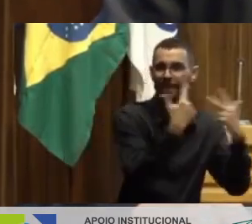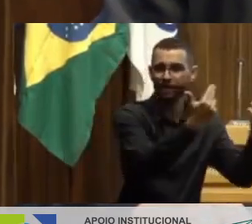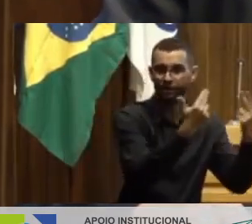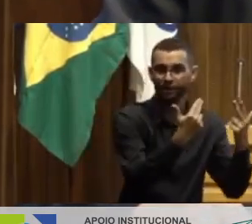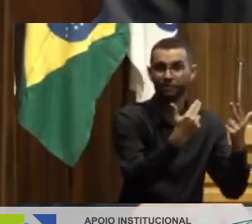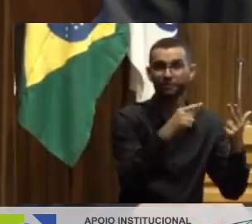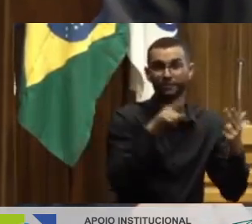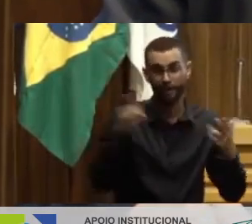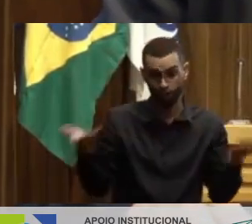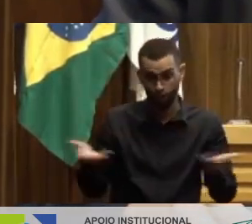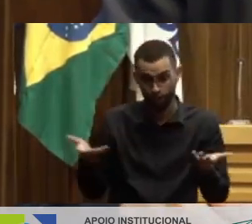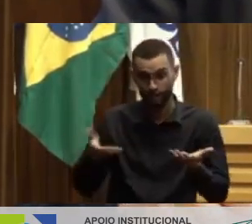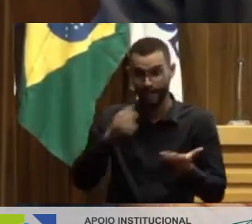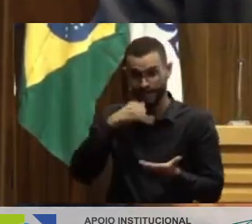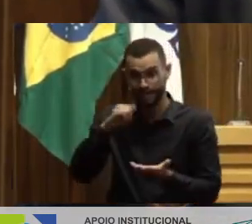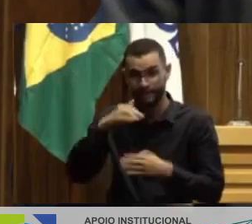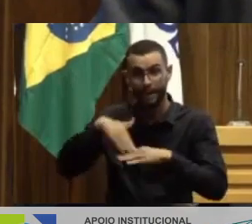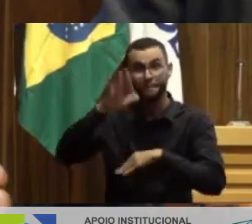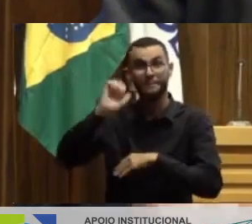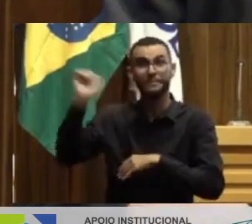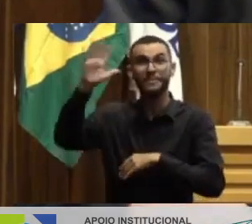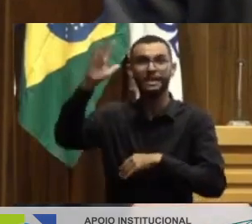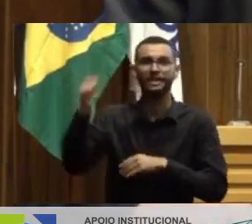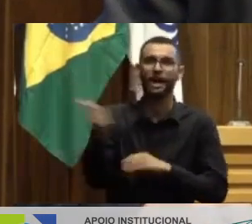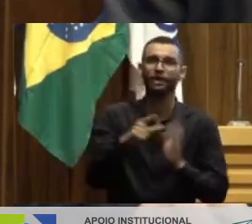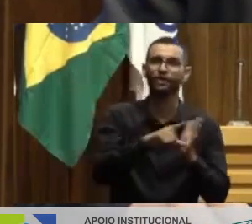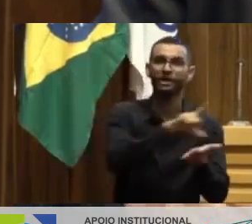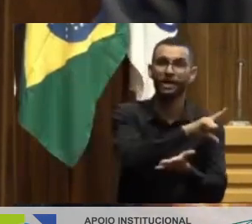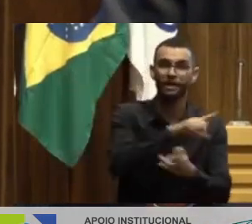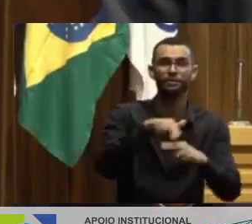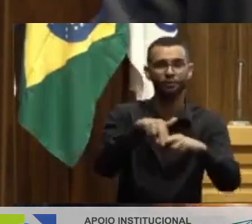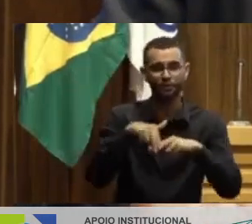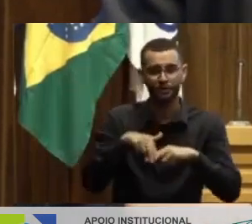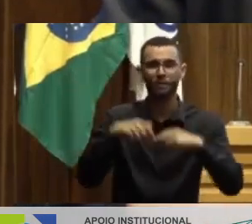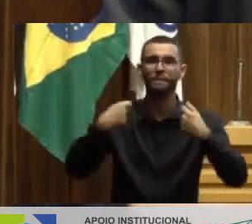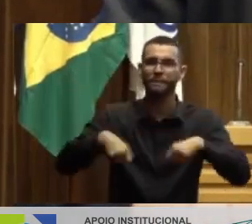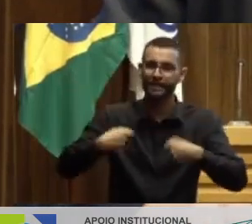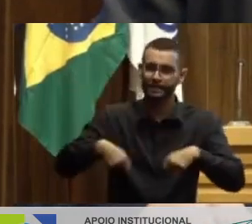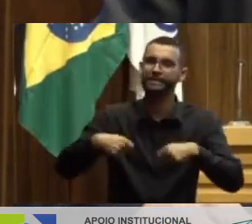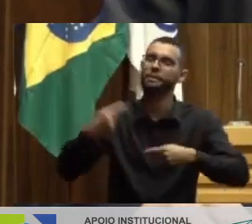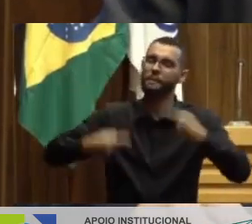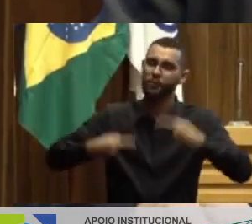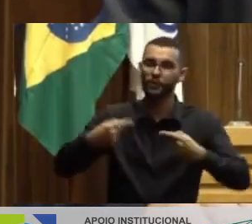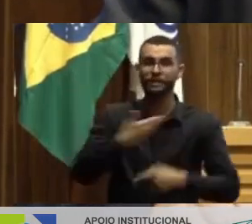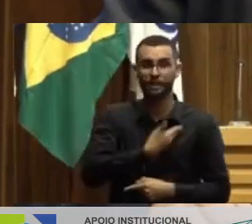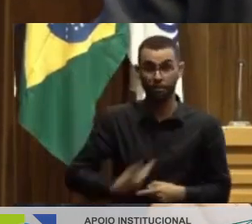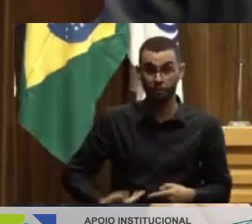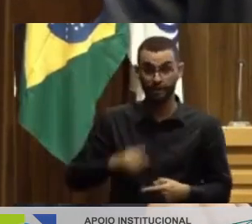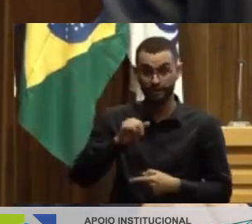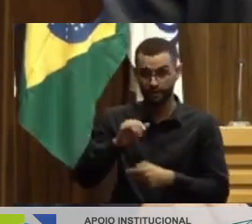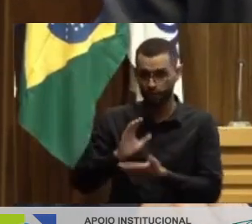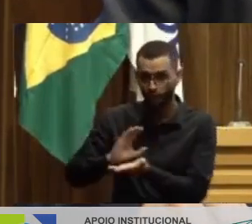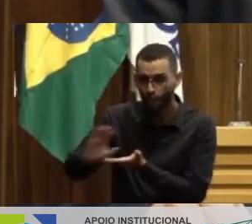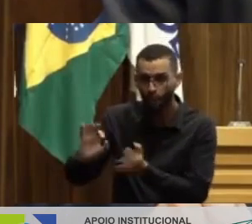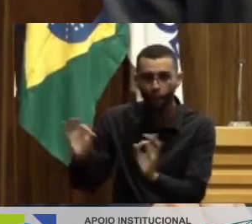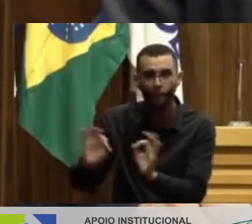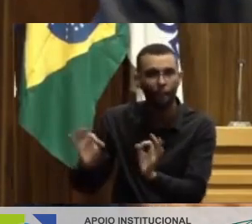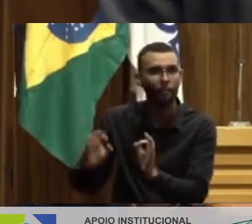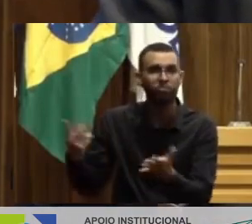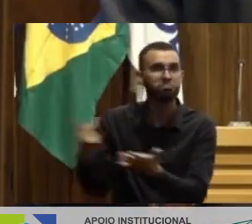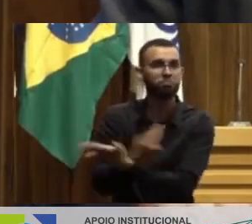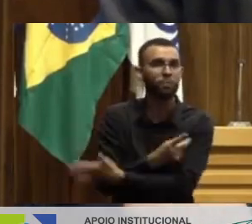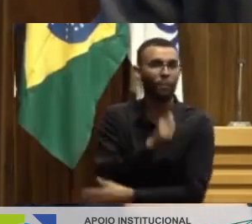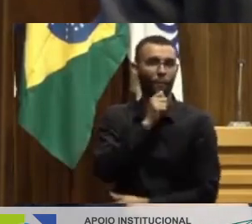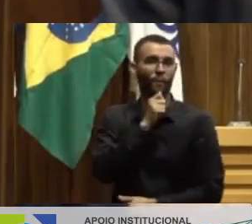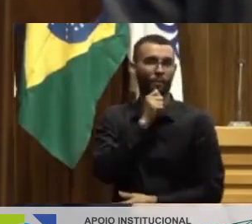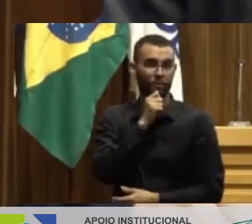do que a anterior. E por isso ela depende decisivamente do Estado e de políticas públicas, senão ela não vai acontecer. Se nós deixarmos